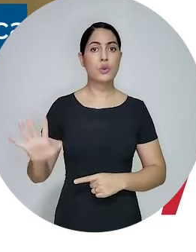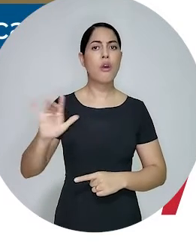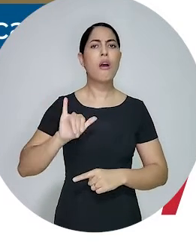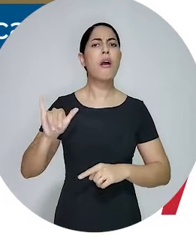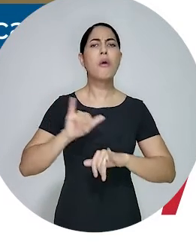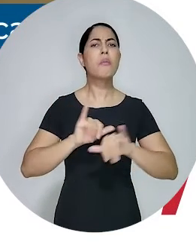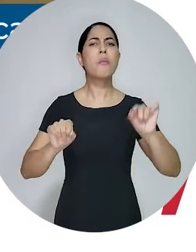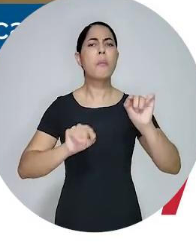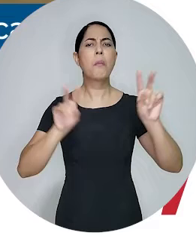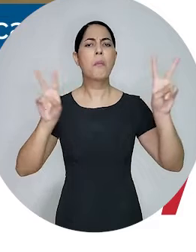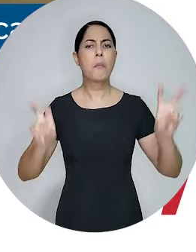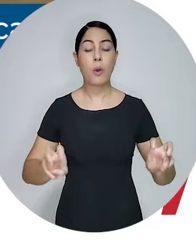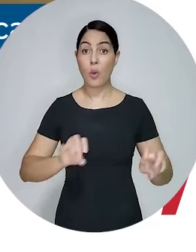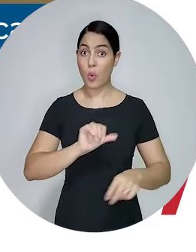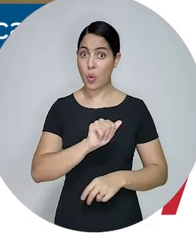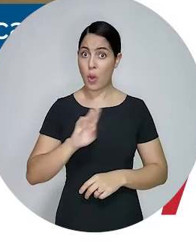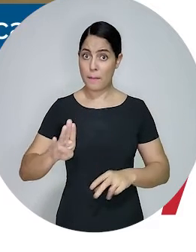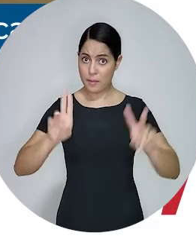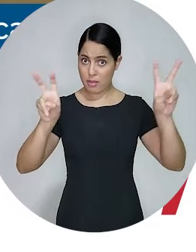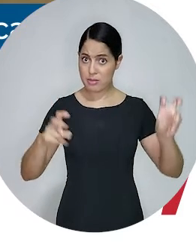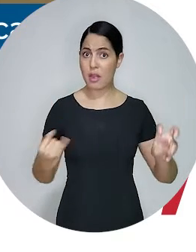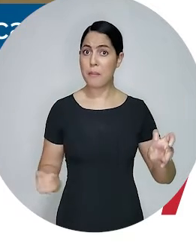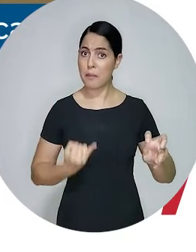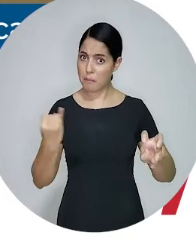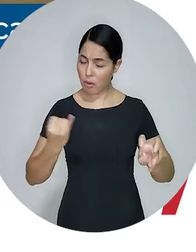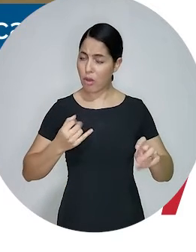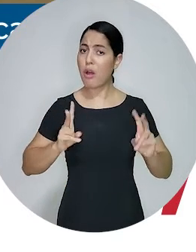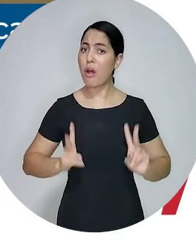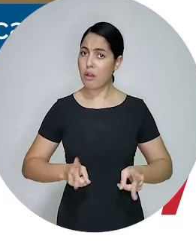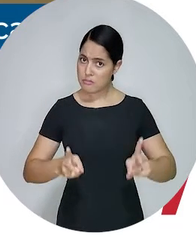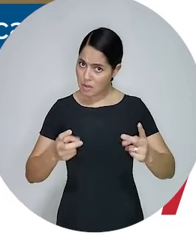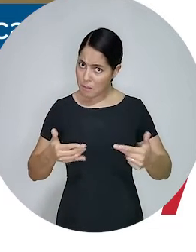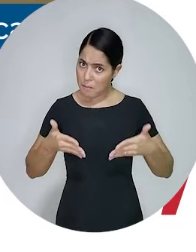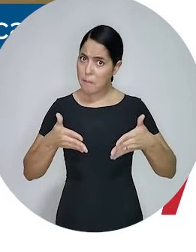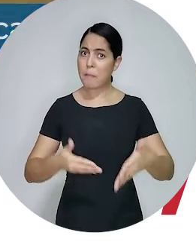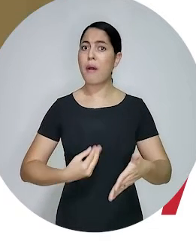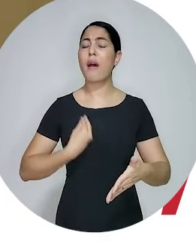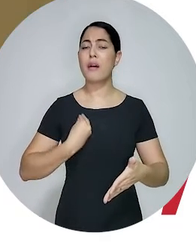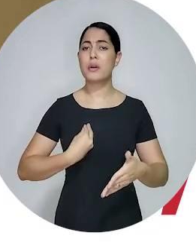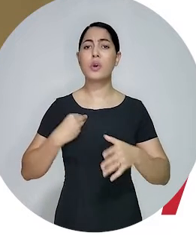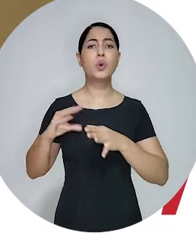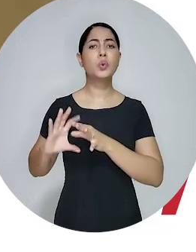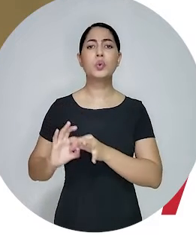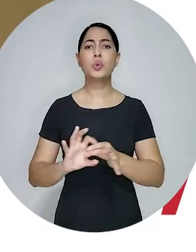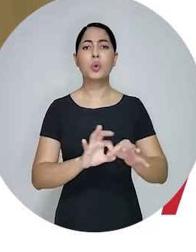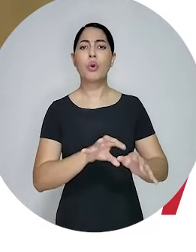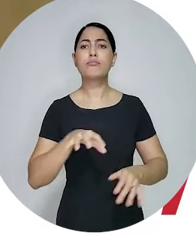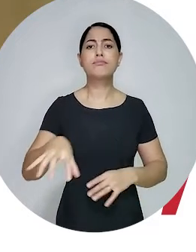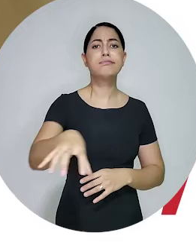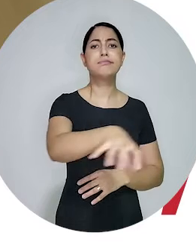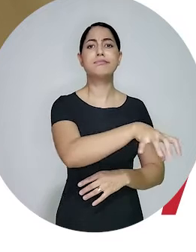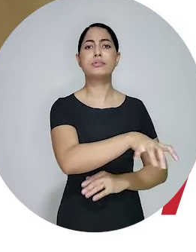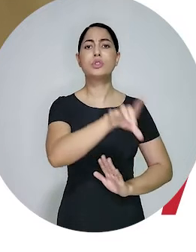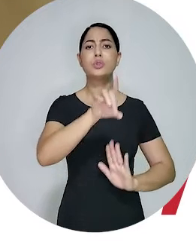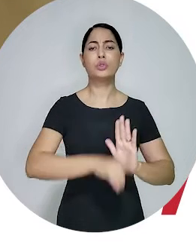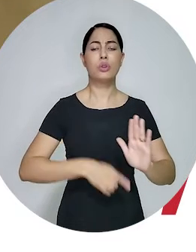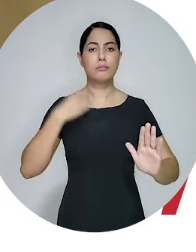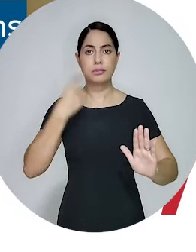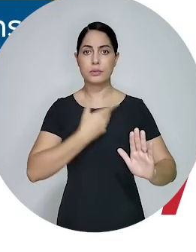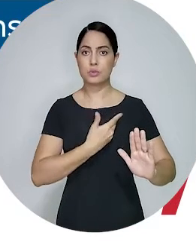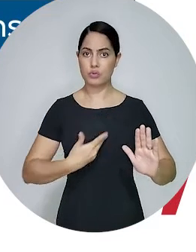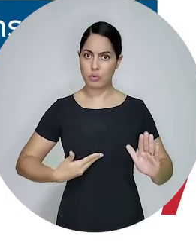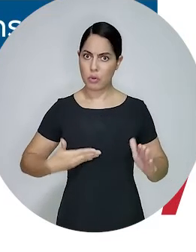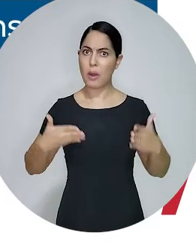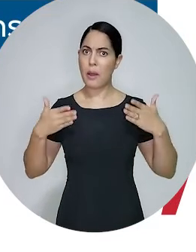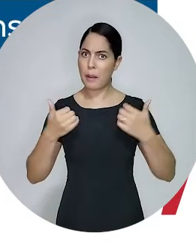advocacia pública em pautas importantes, como a questão da autonomia institucional dos órgãos, das prerrogativas dos advogados públicos e